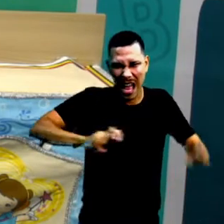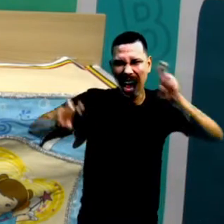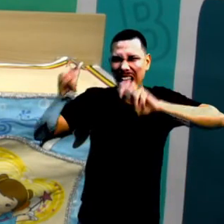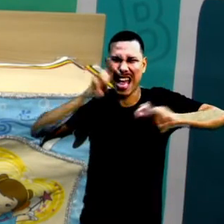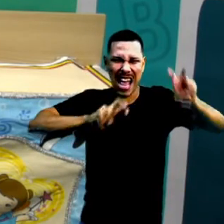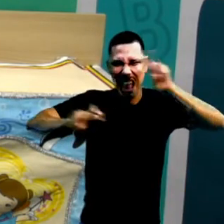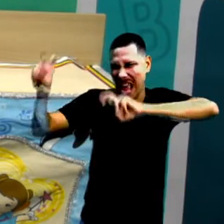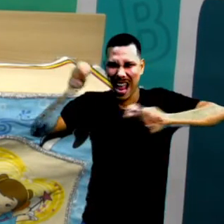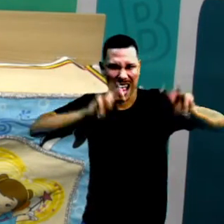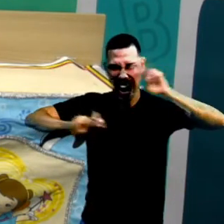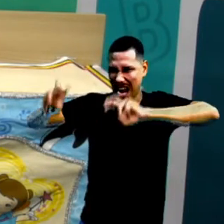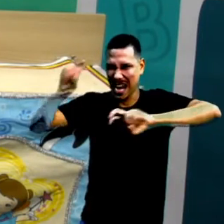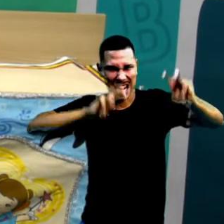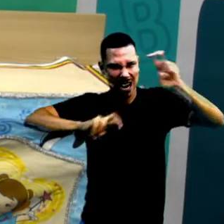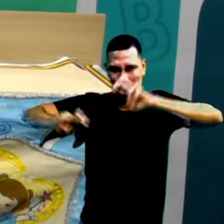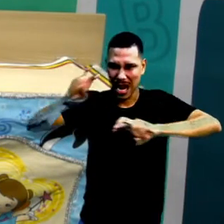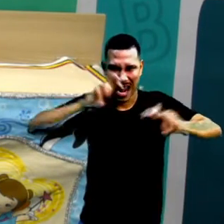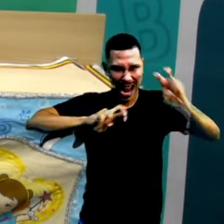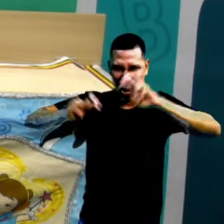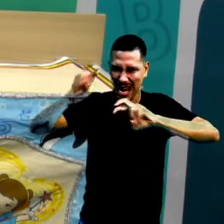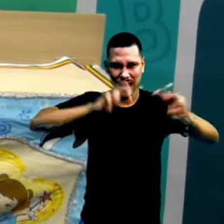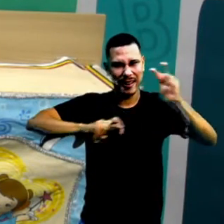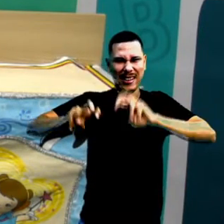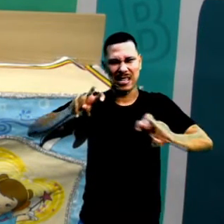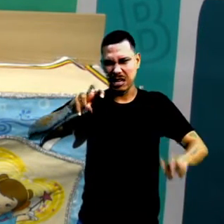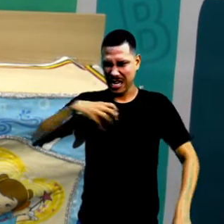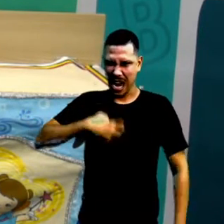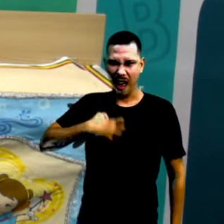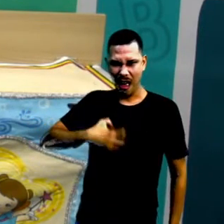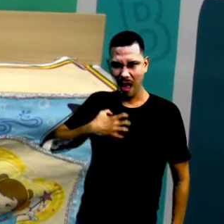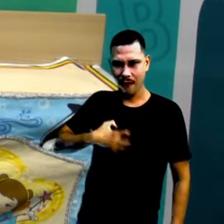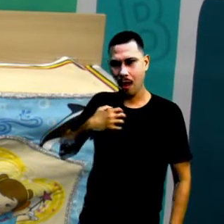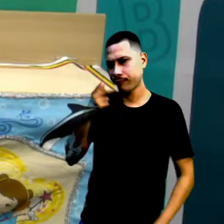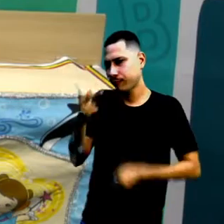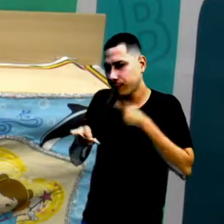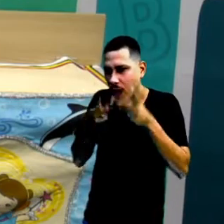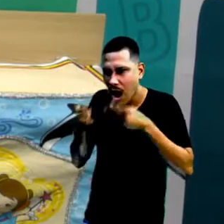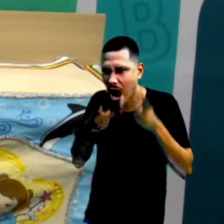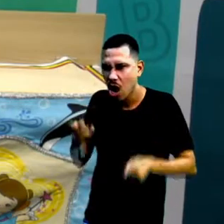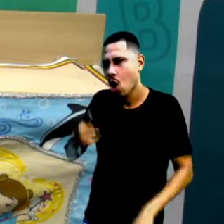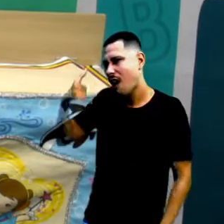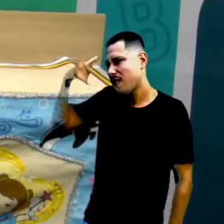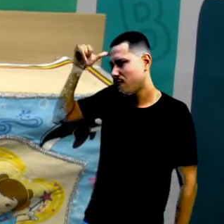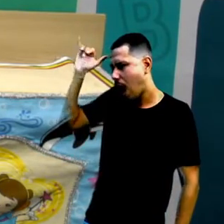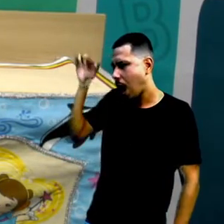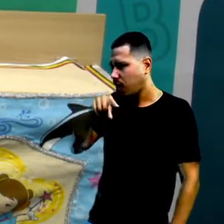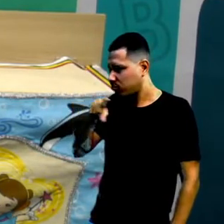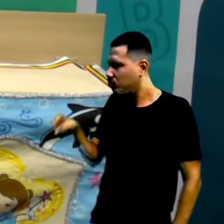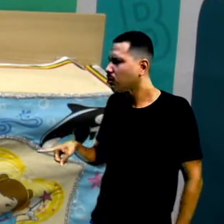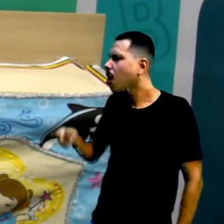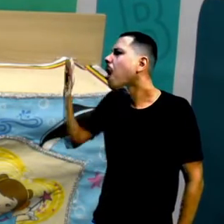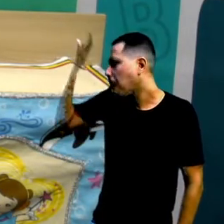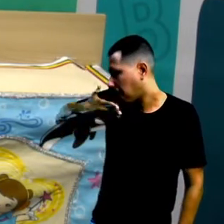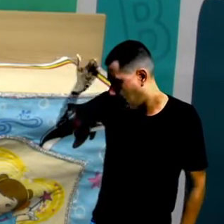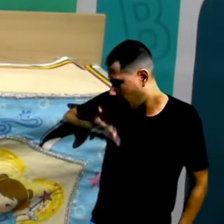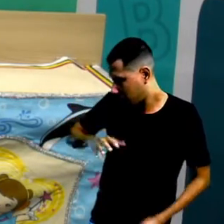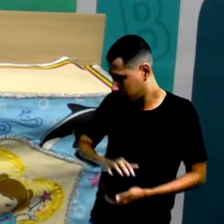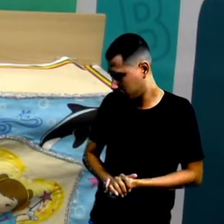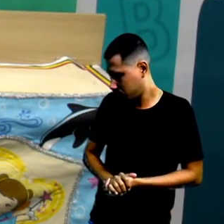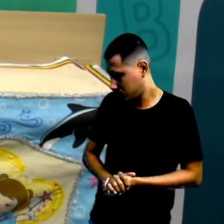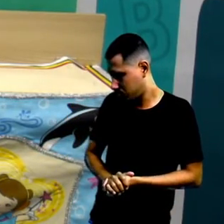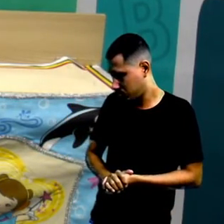de lá para cá pintado tudo revoltada e disse as vacas você prova que for a gente